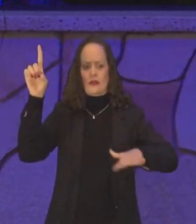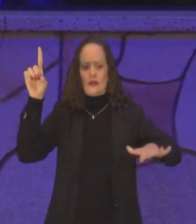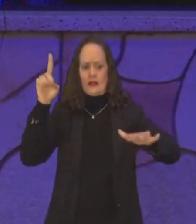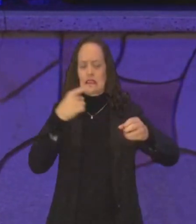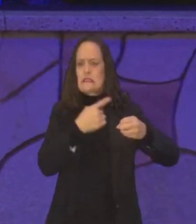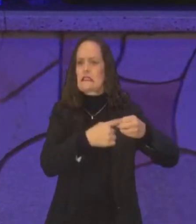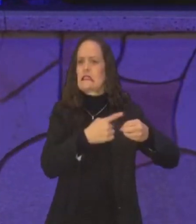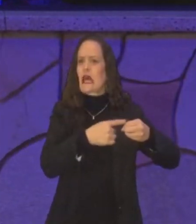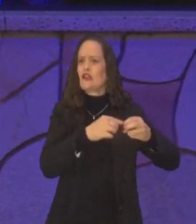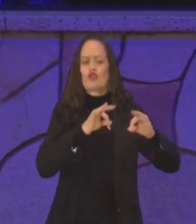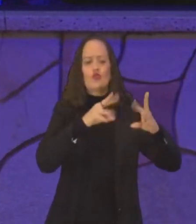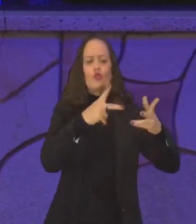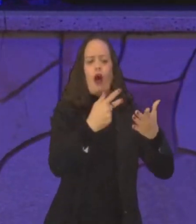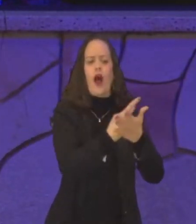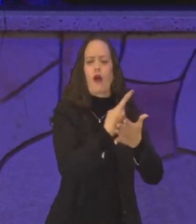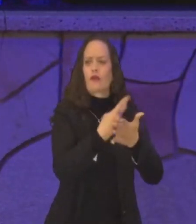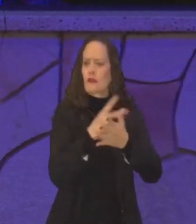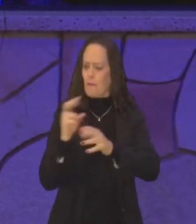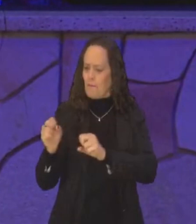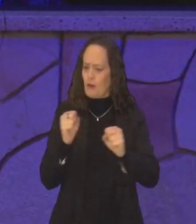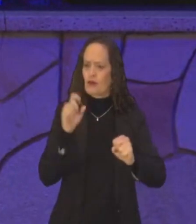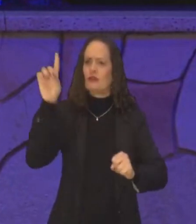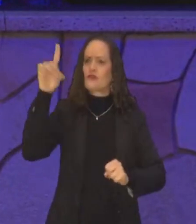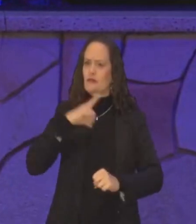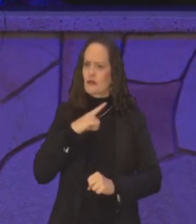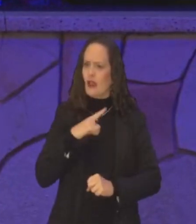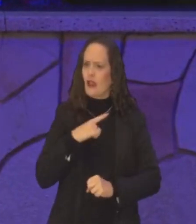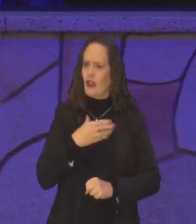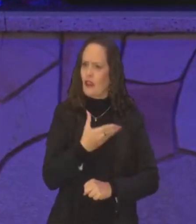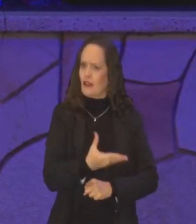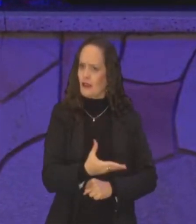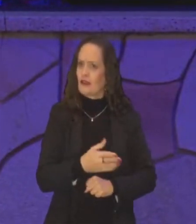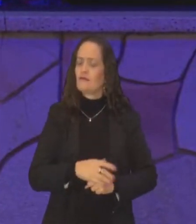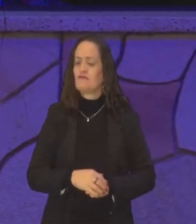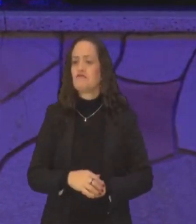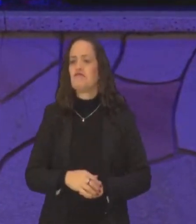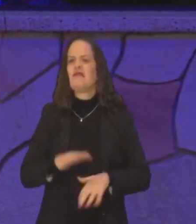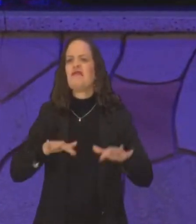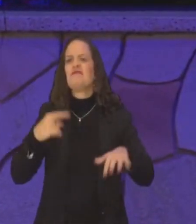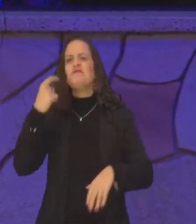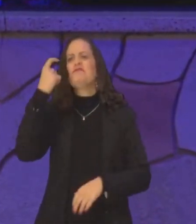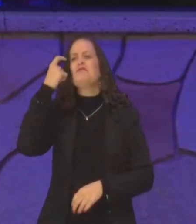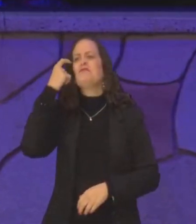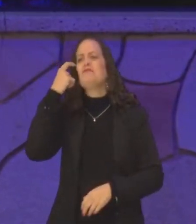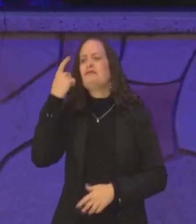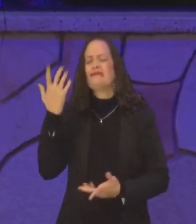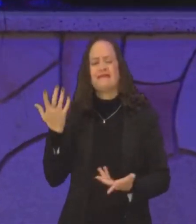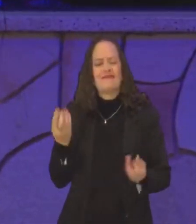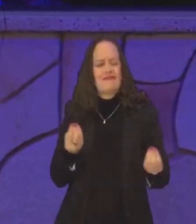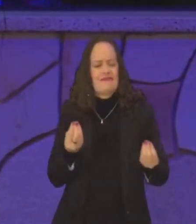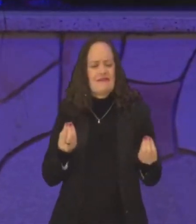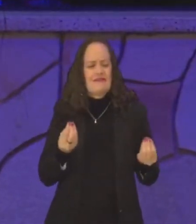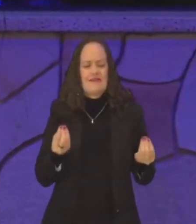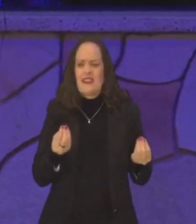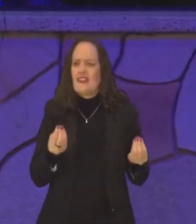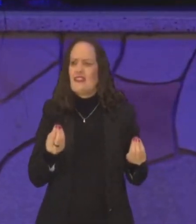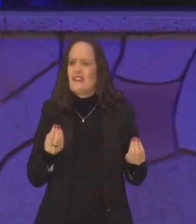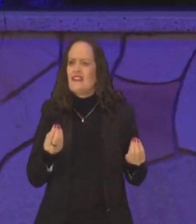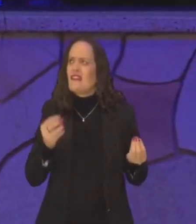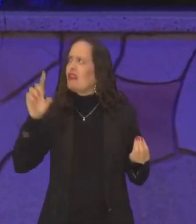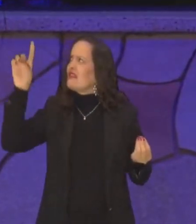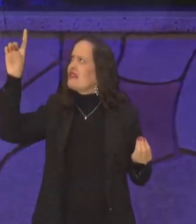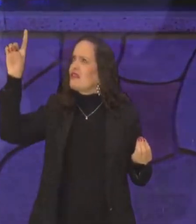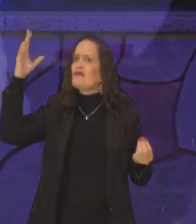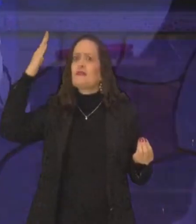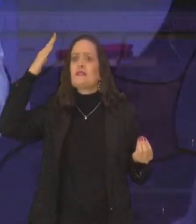as coisas que acontecem. Muitas vezes não pensamos, mas a realidade é que Deus conhece todas